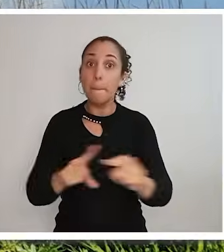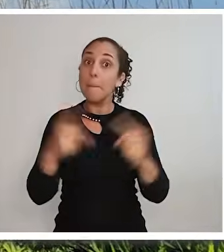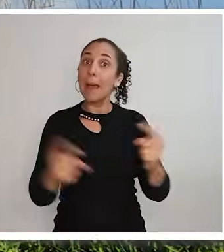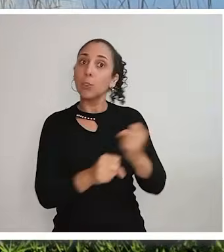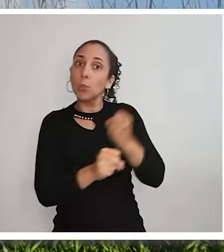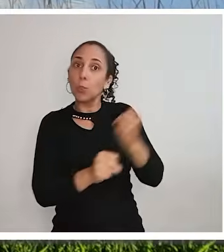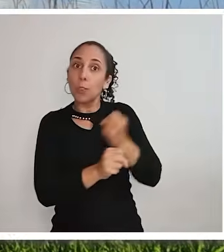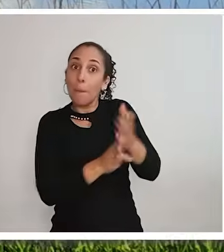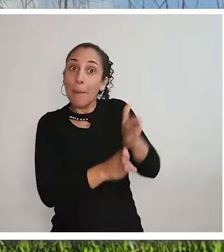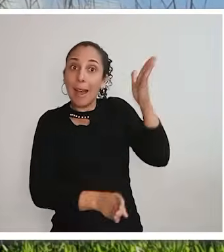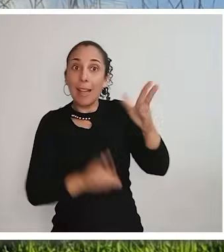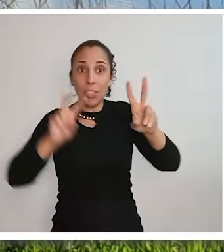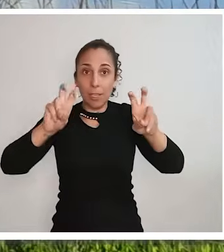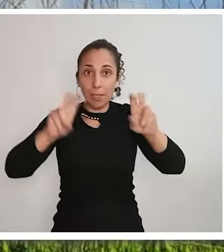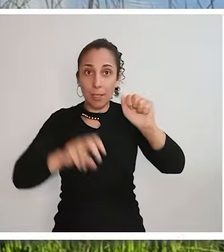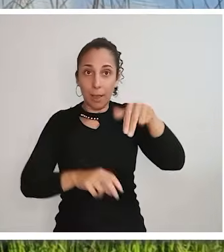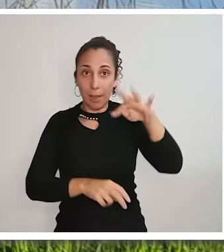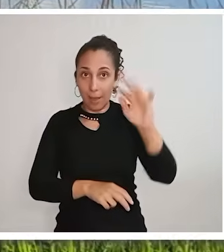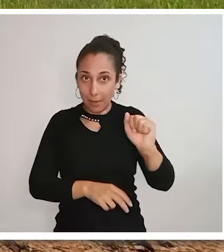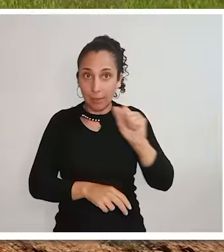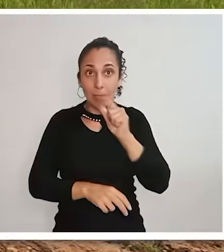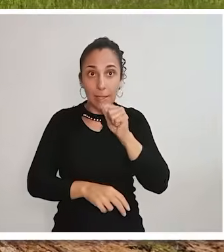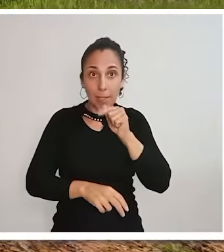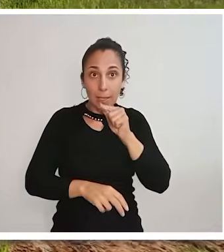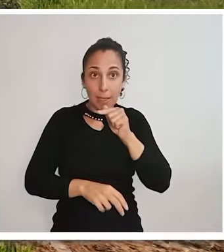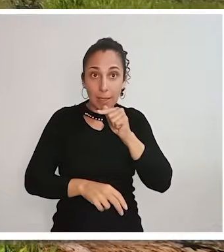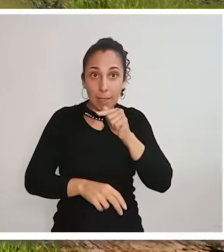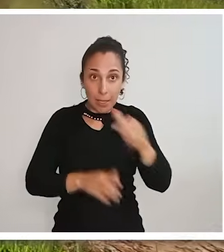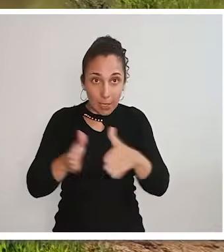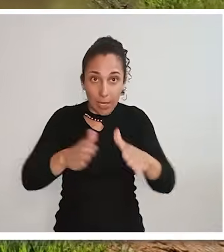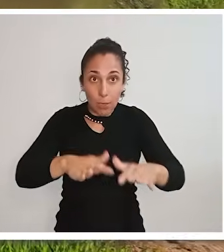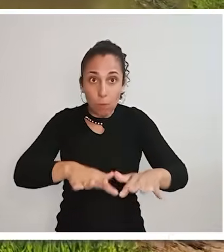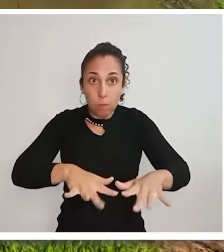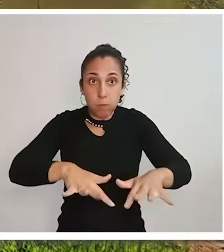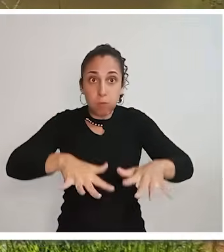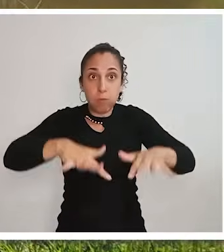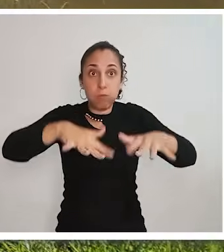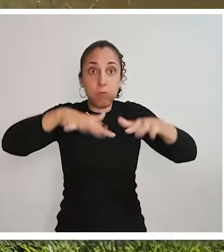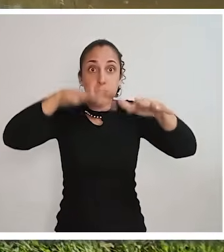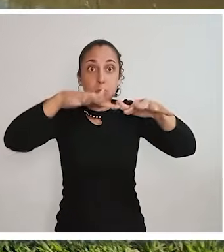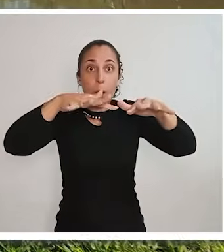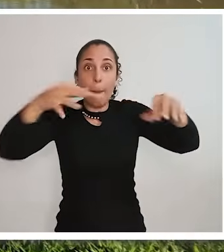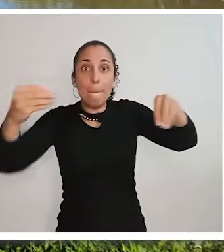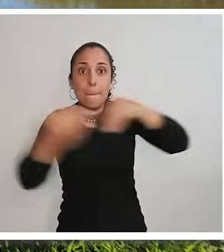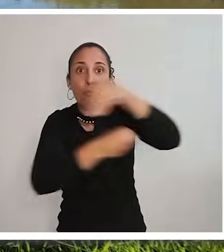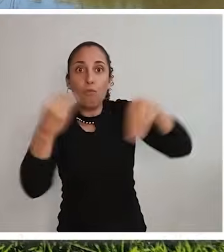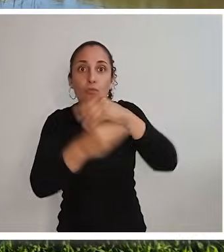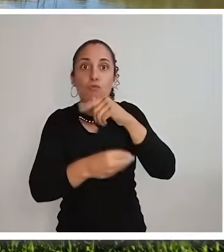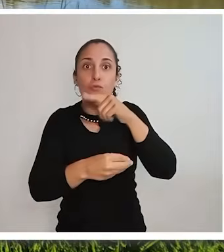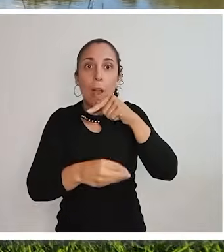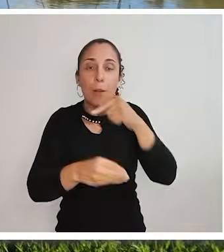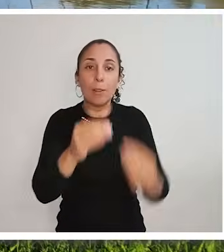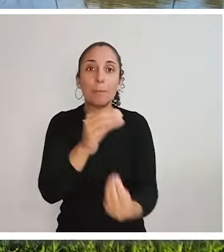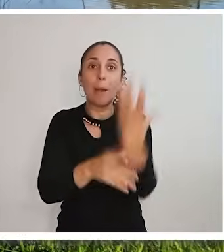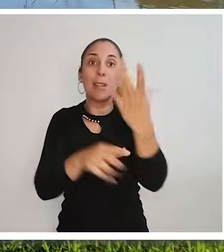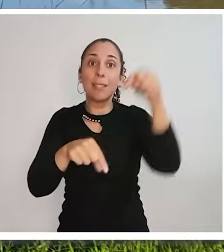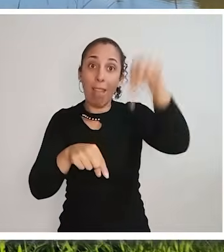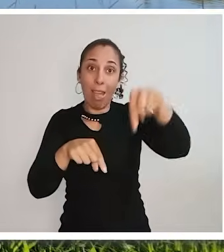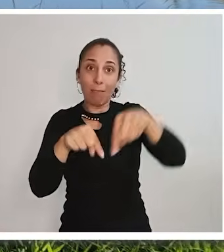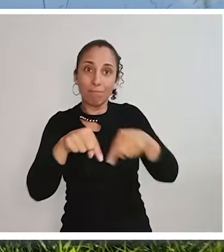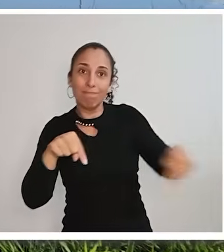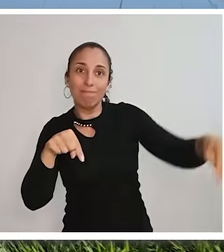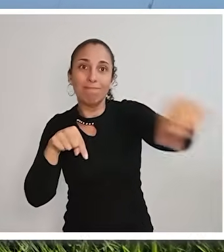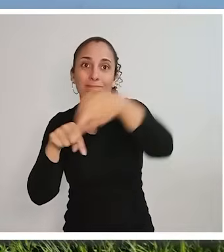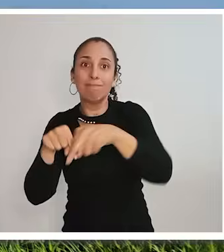da barragem de Anta e a elevação do Rio Paraíba do Sul, o que acontece? As águas do Rio Paraíba do Sul acabaram entrando para cá e